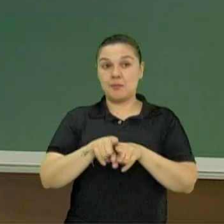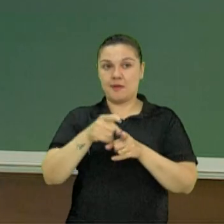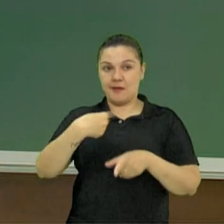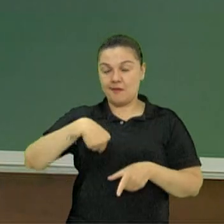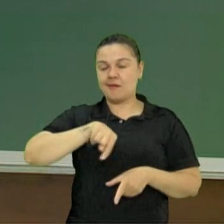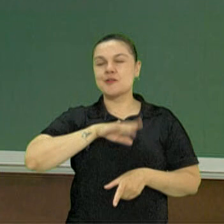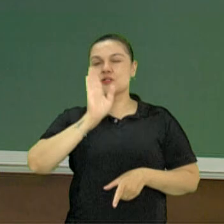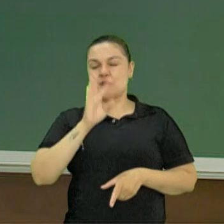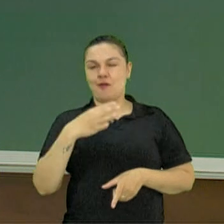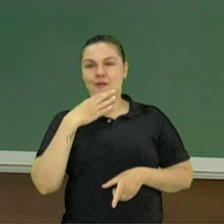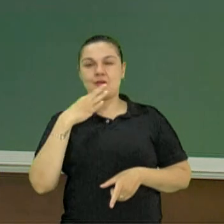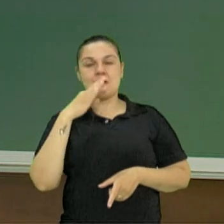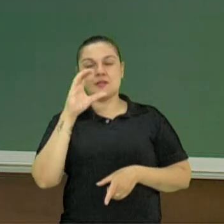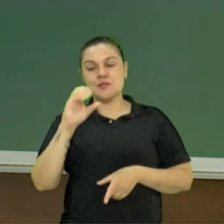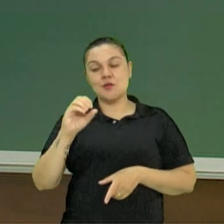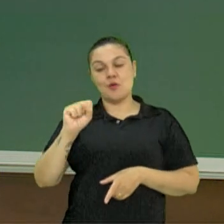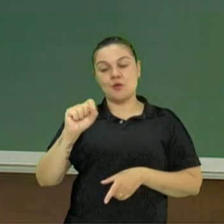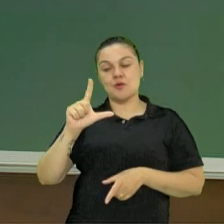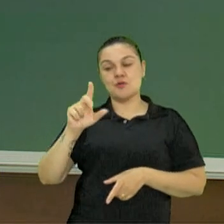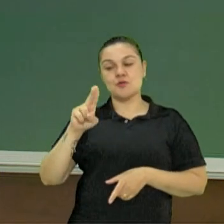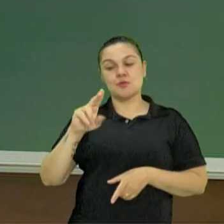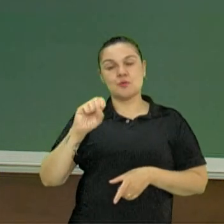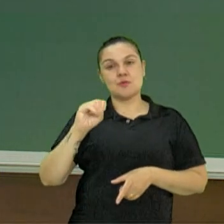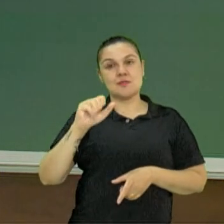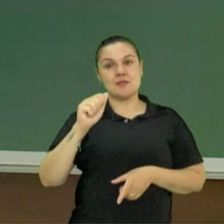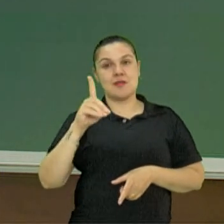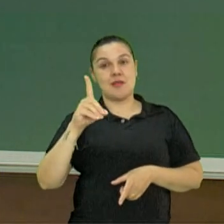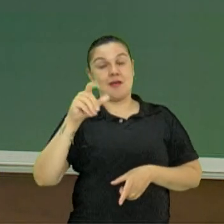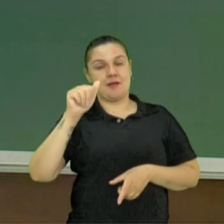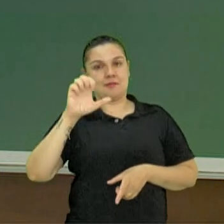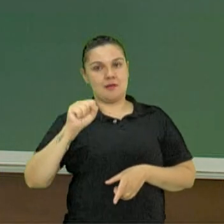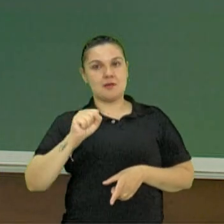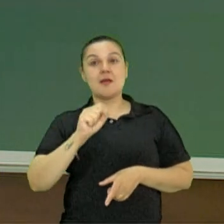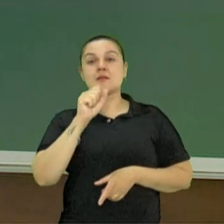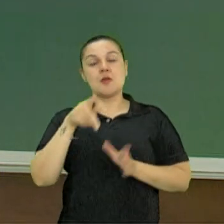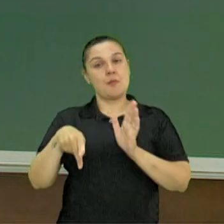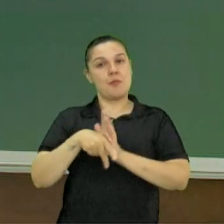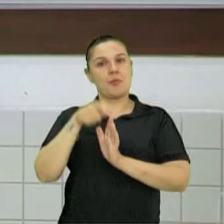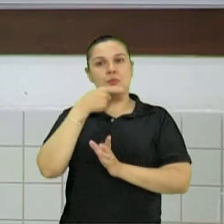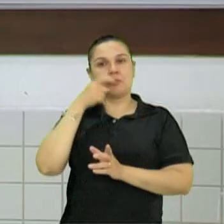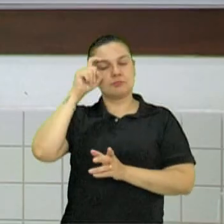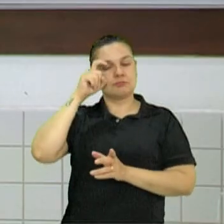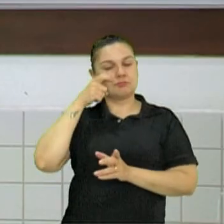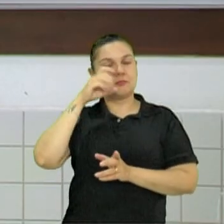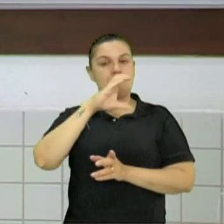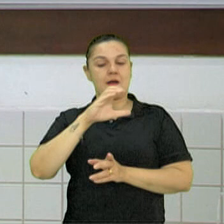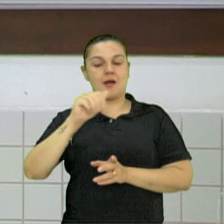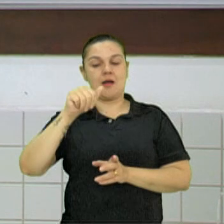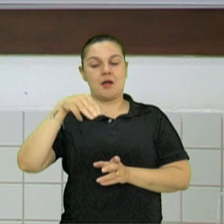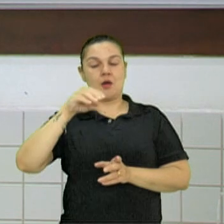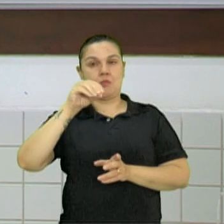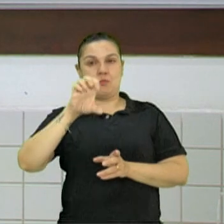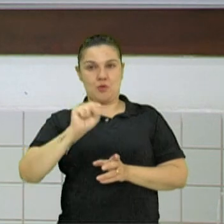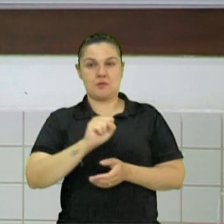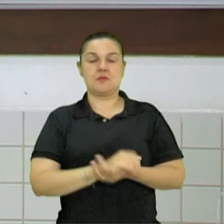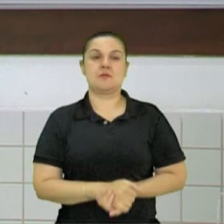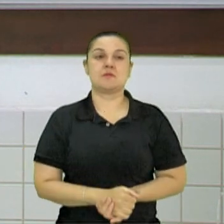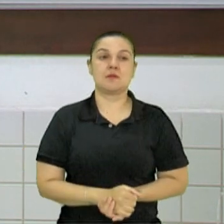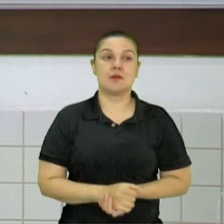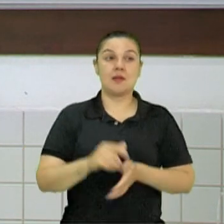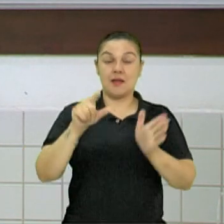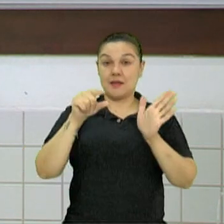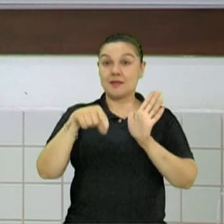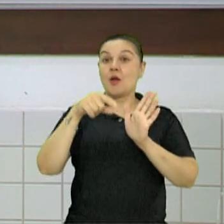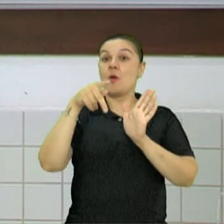já trabalhamos, que é os Lusíadas, de Camões. Então, esses são alguns exemplos de literatura épica. Então, escrita